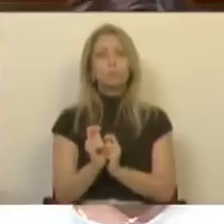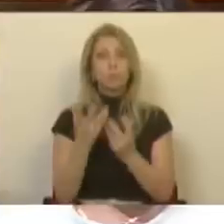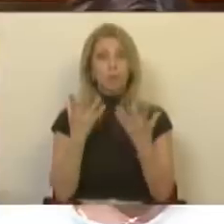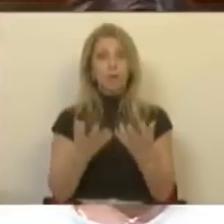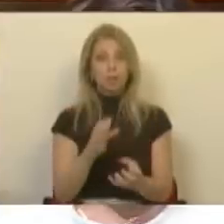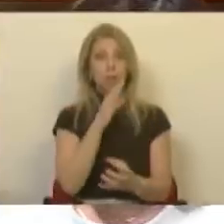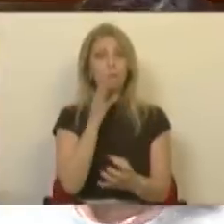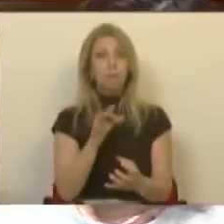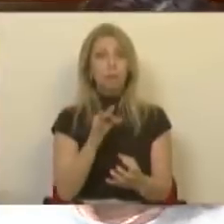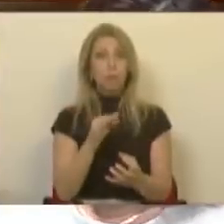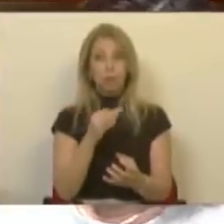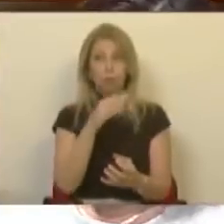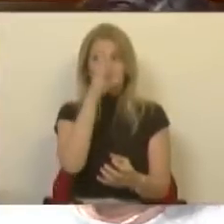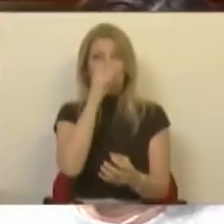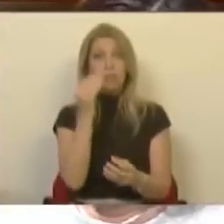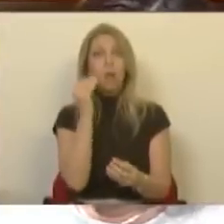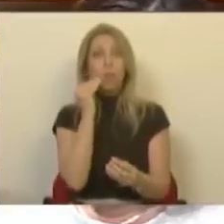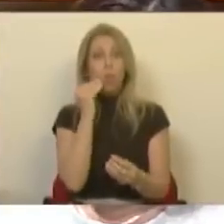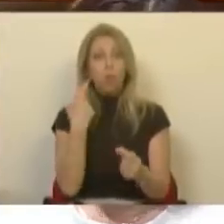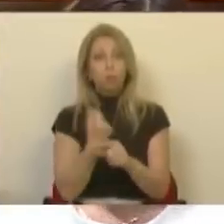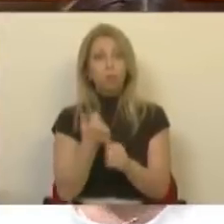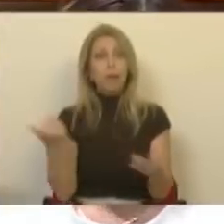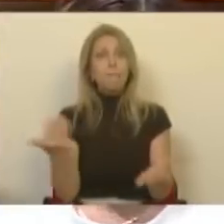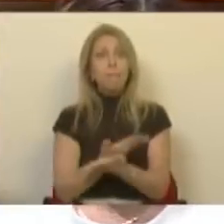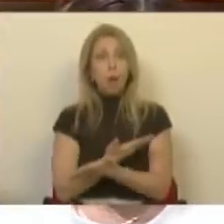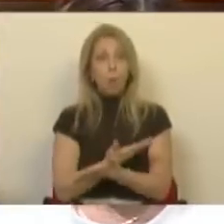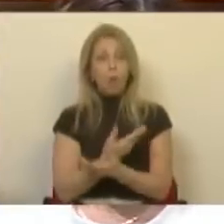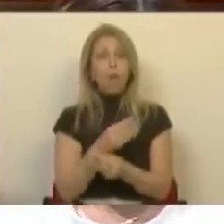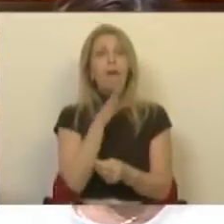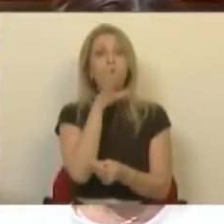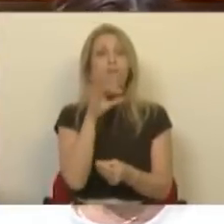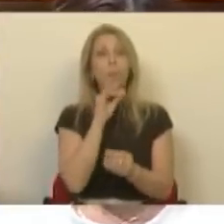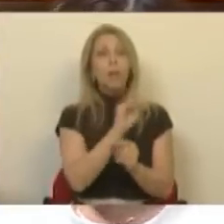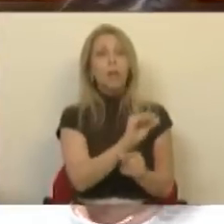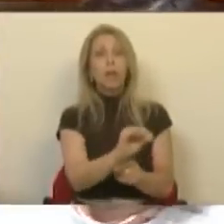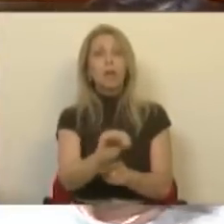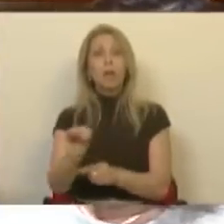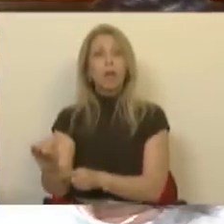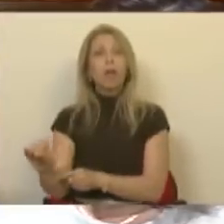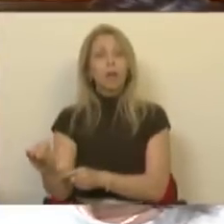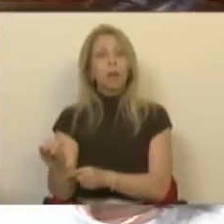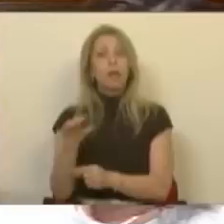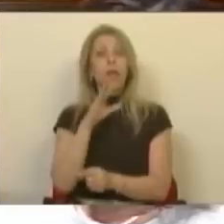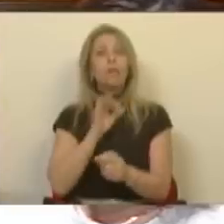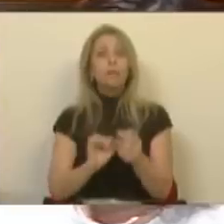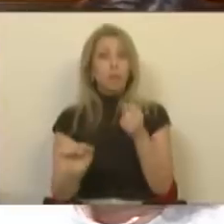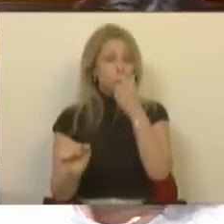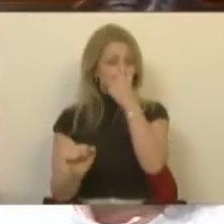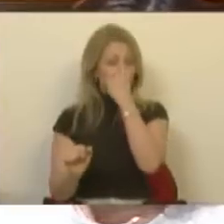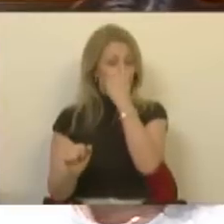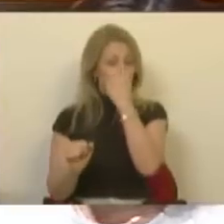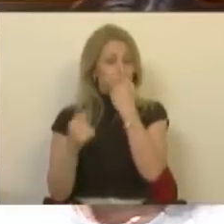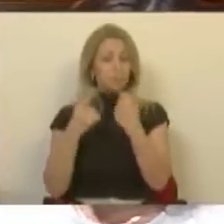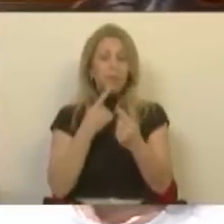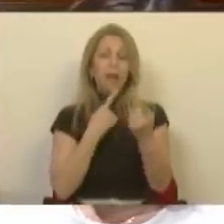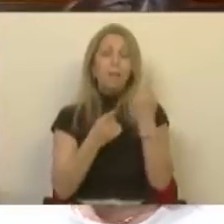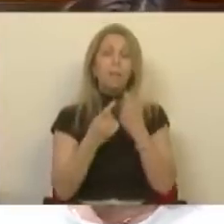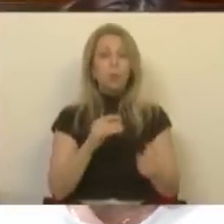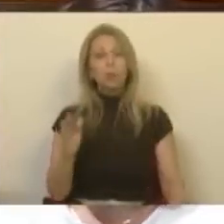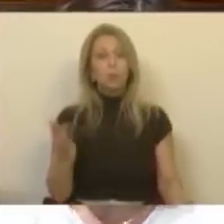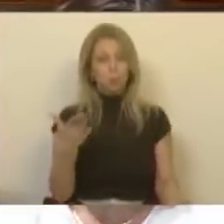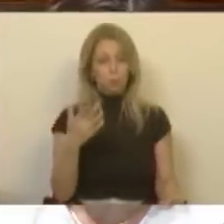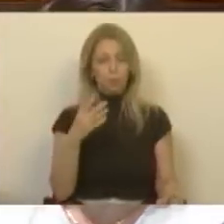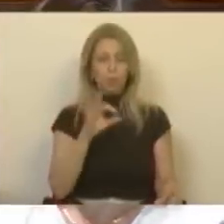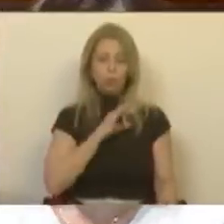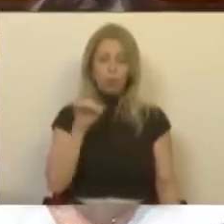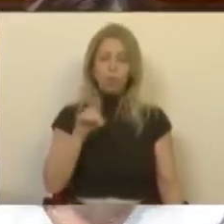sabem como pôr pão na mesa para pagar para para as suas famílias e para os seus filhos e portanto a perguntas que se impõe o primeiro nisto reconhece o senhor